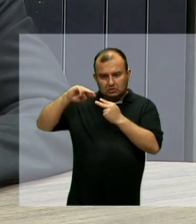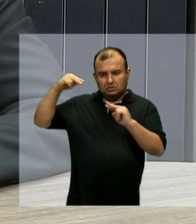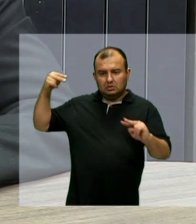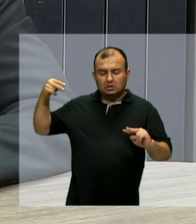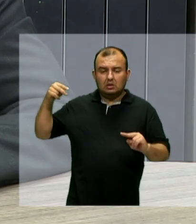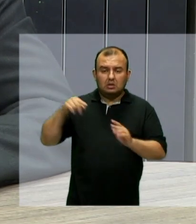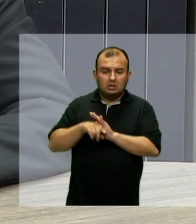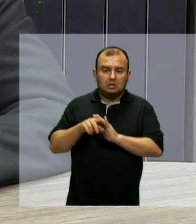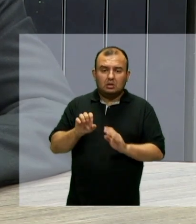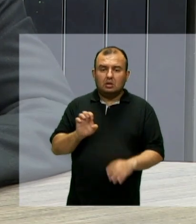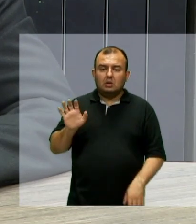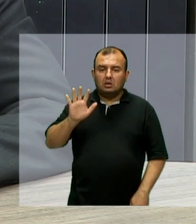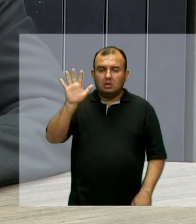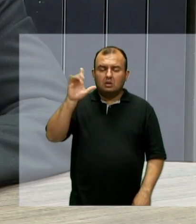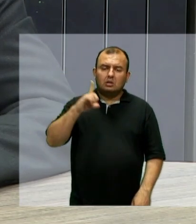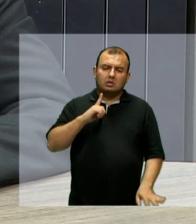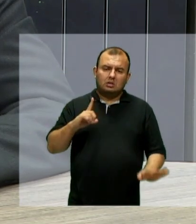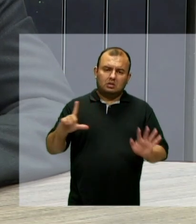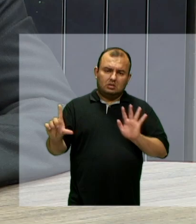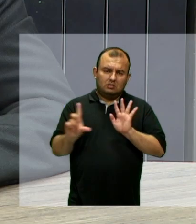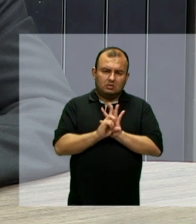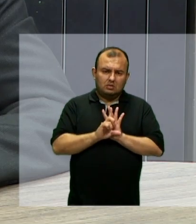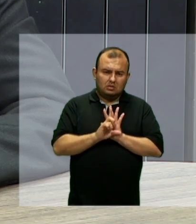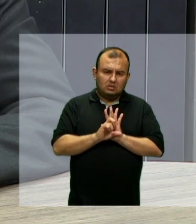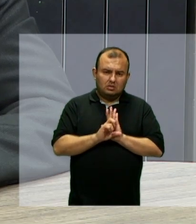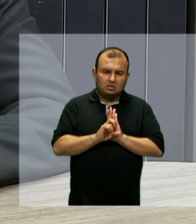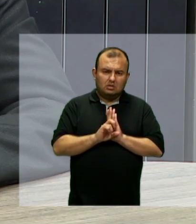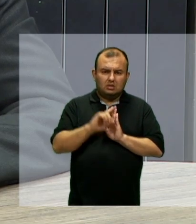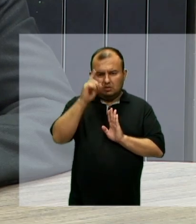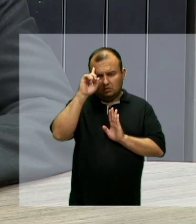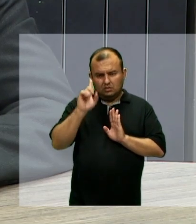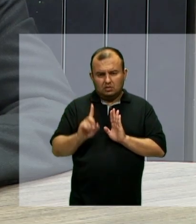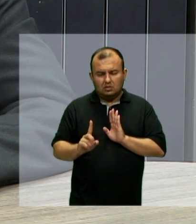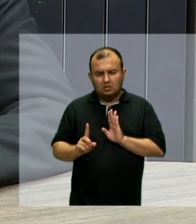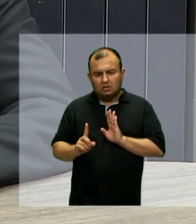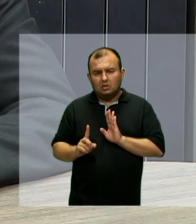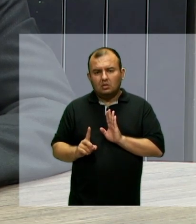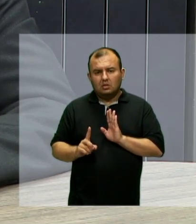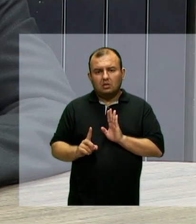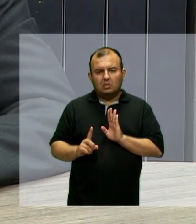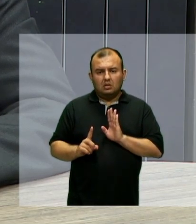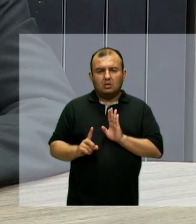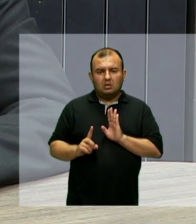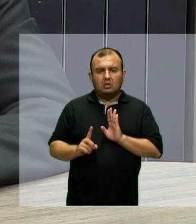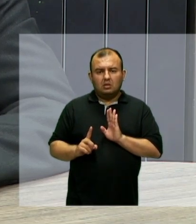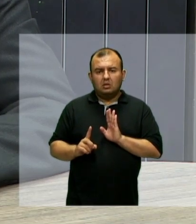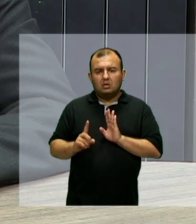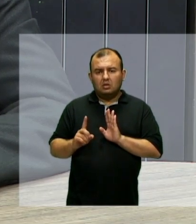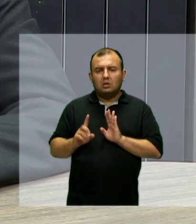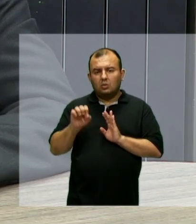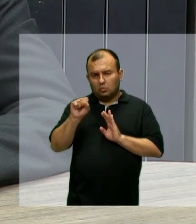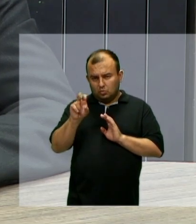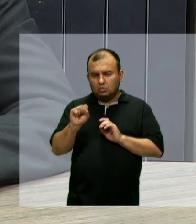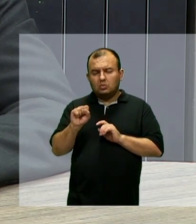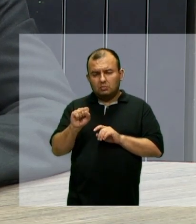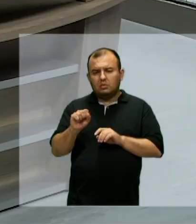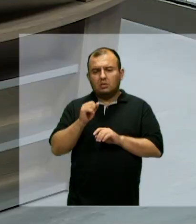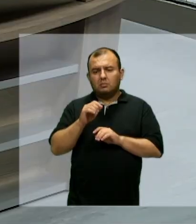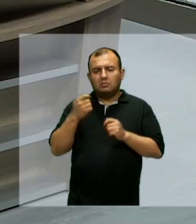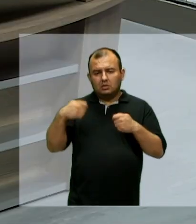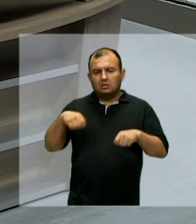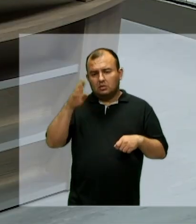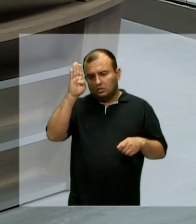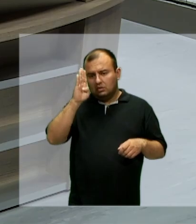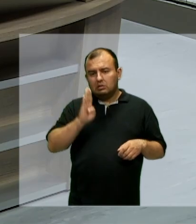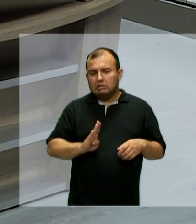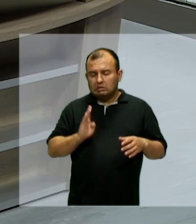caro, existe uma lei, eu não sei agora, faz com uma senadora, que o SUS também viabiliza. Precisa fazer pesquisa